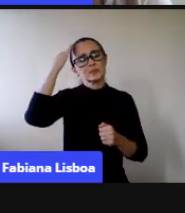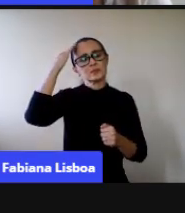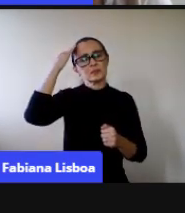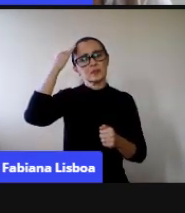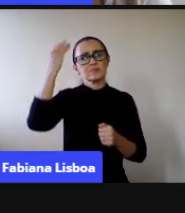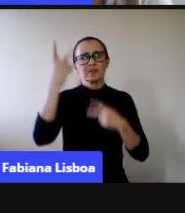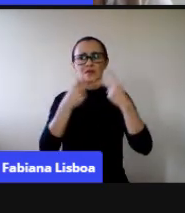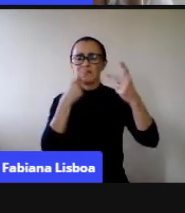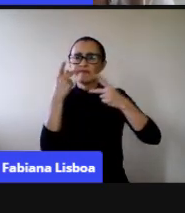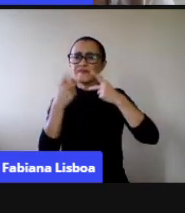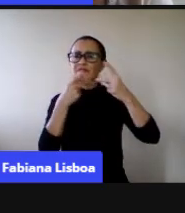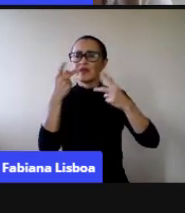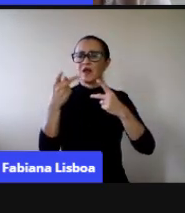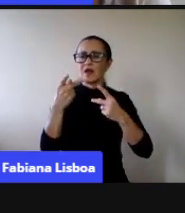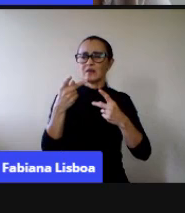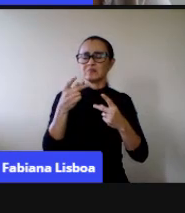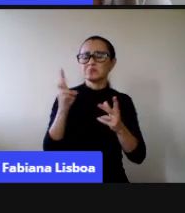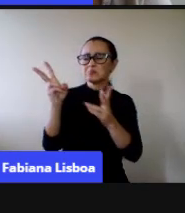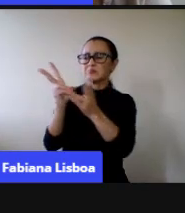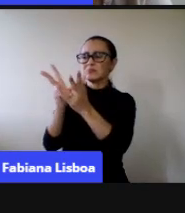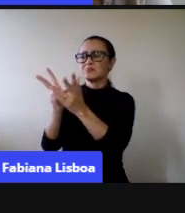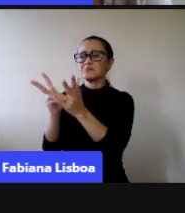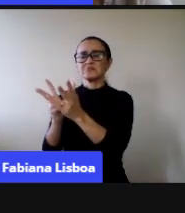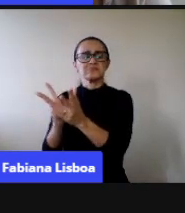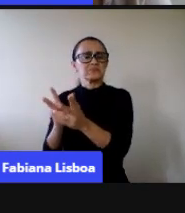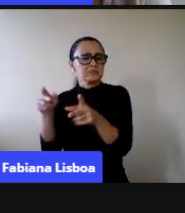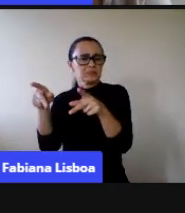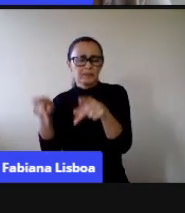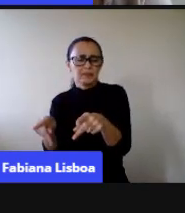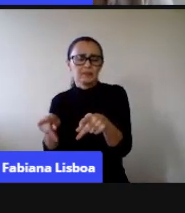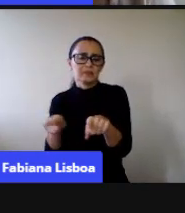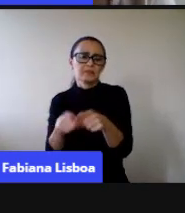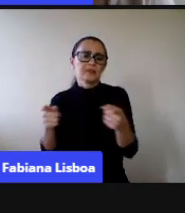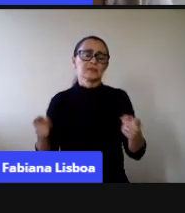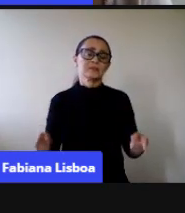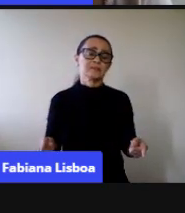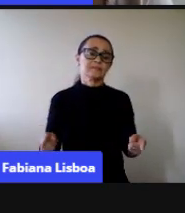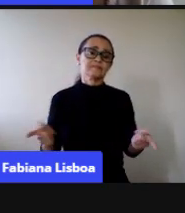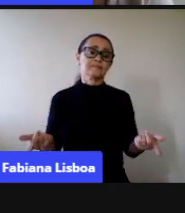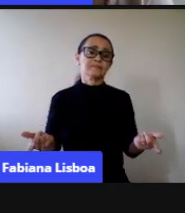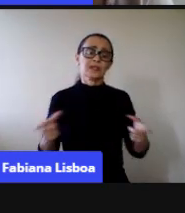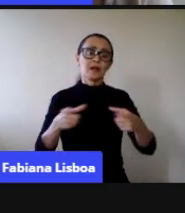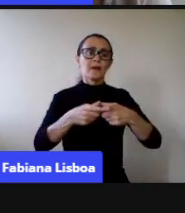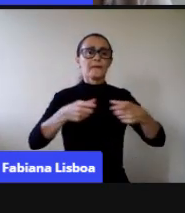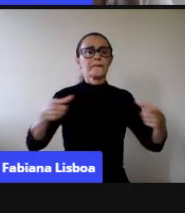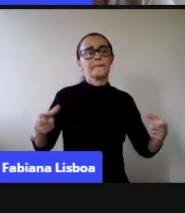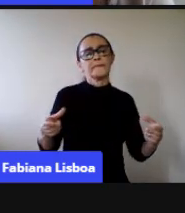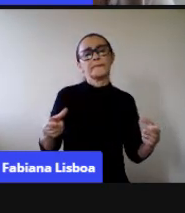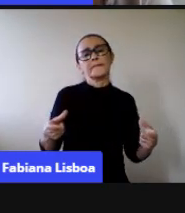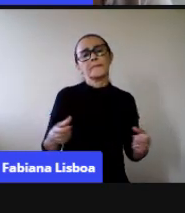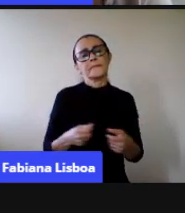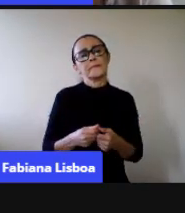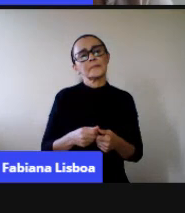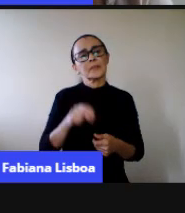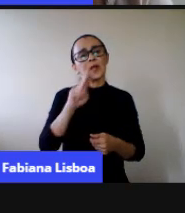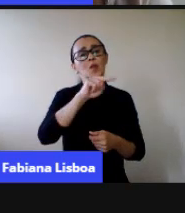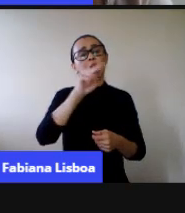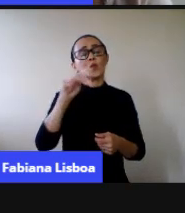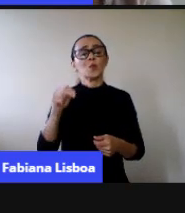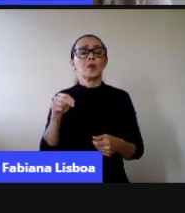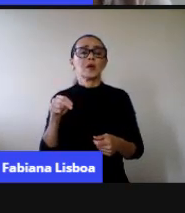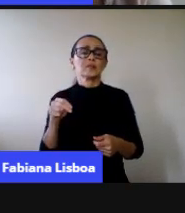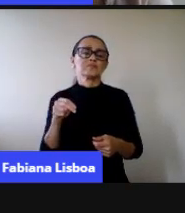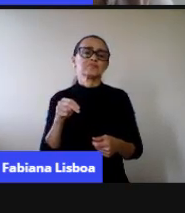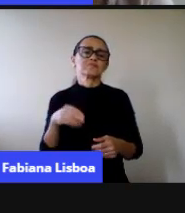uma concepção formada sobre os povos indígenas, mas muitos não foram, a maioria, né? Nunca foi numa terra indígena,